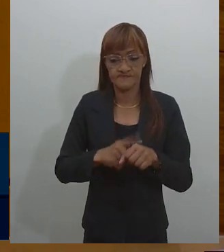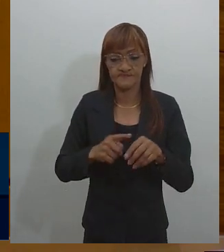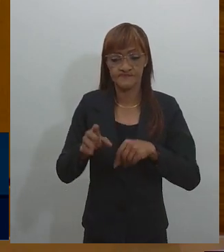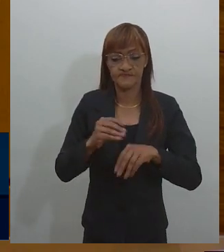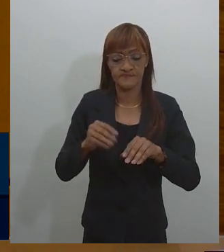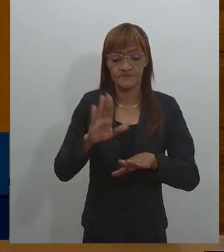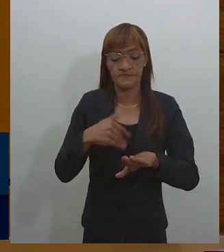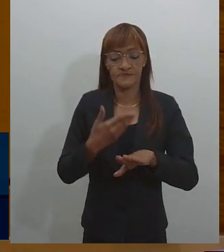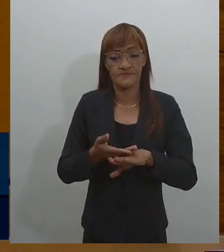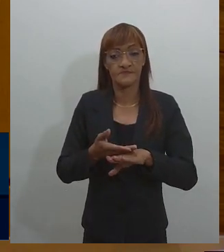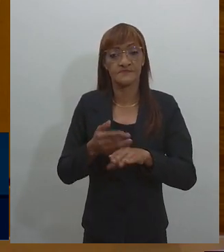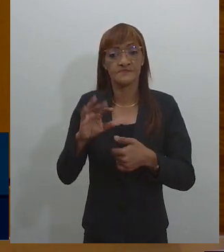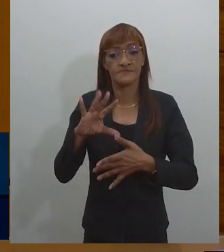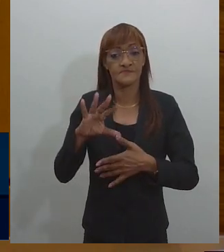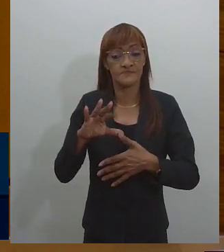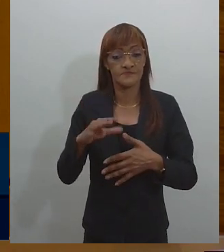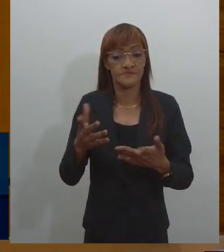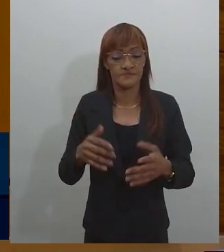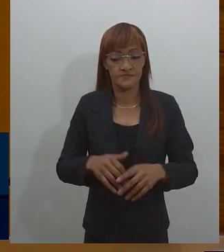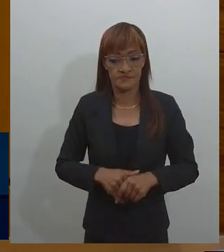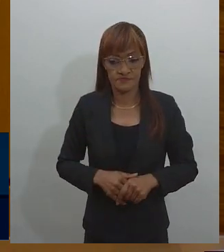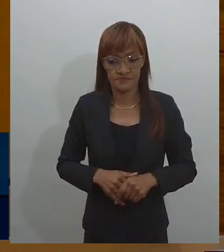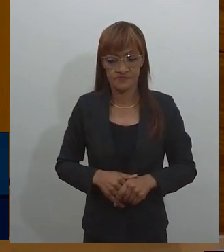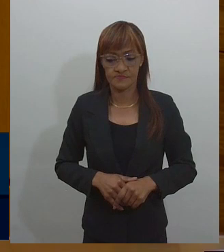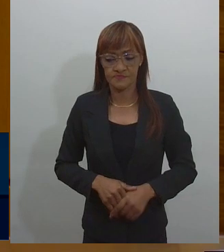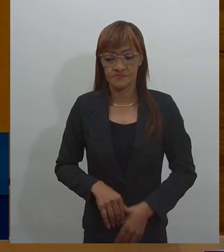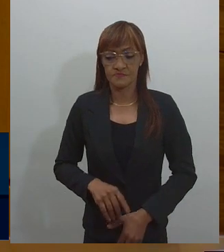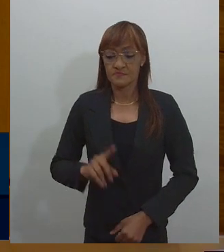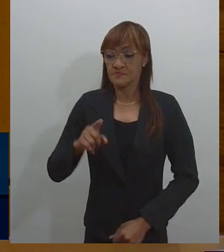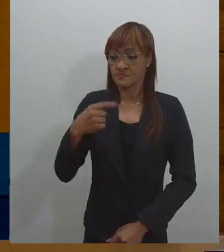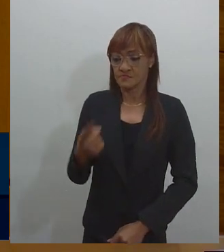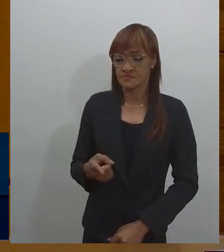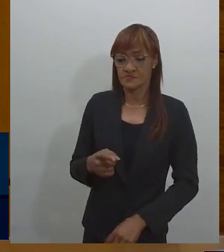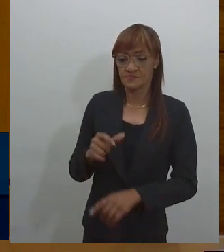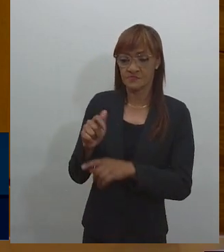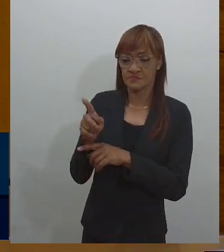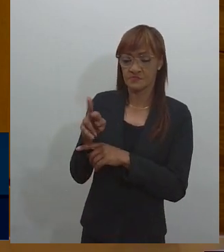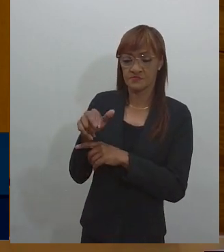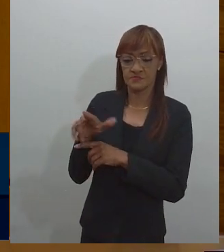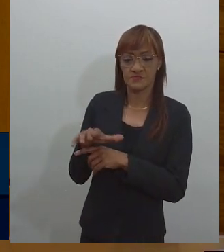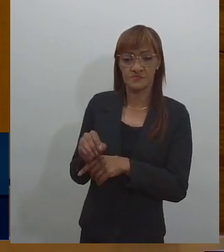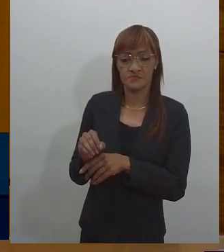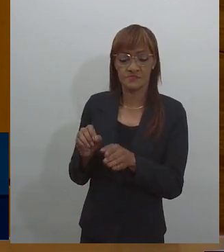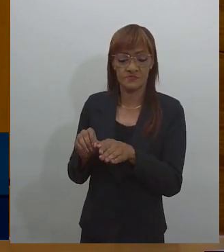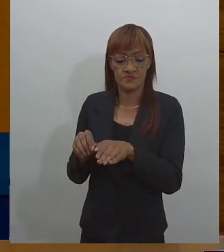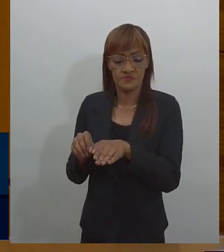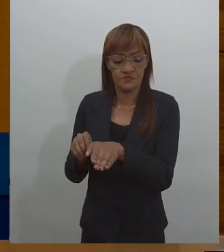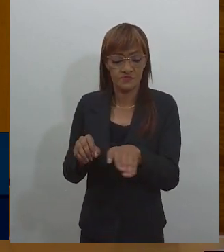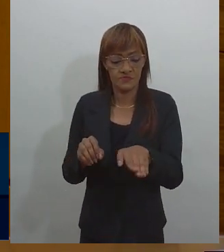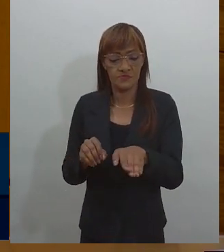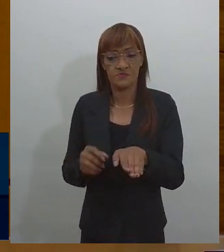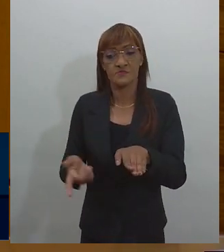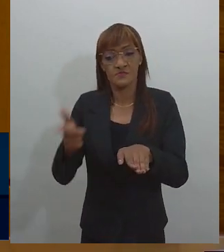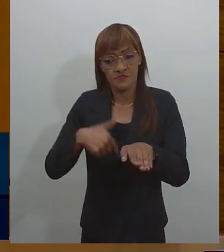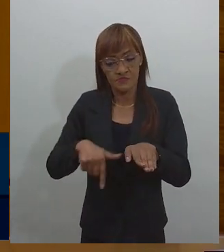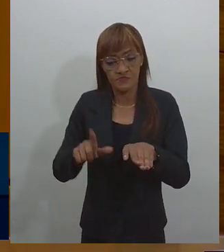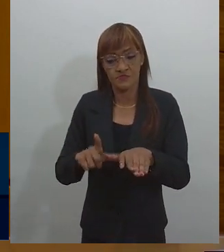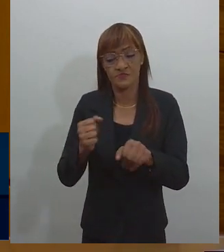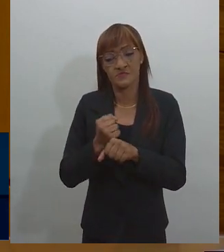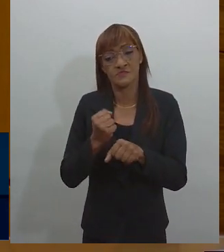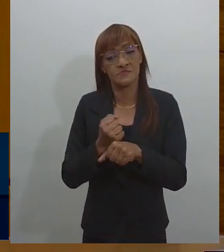de Graco para Gararu tem trechos que precisam ser reconstruídos, porque infelizmente a situação